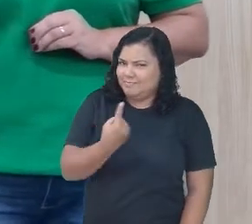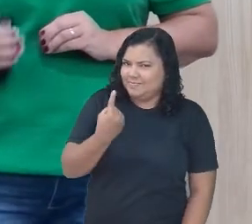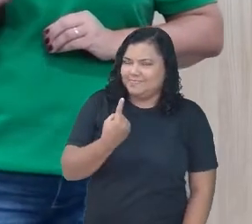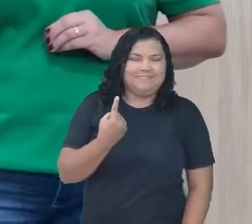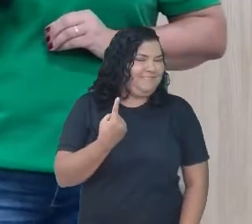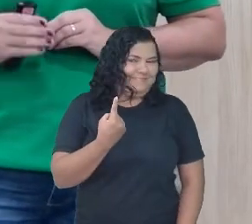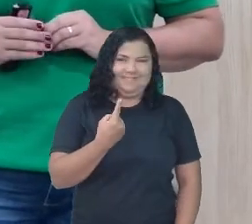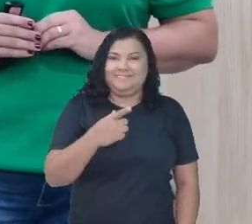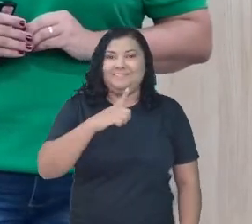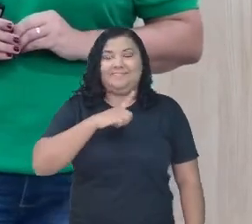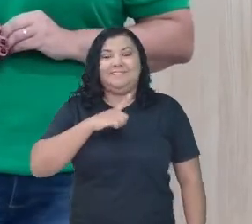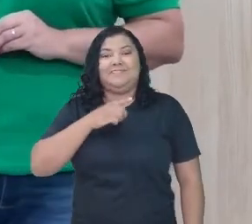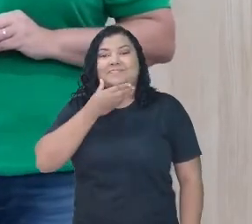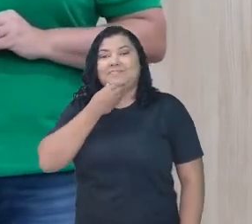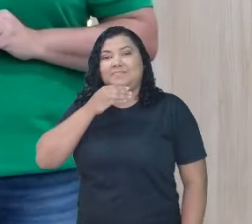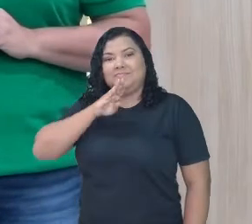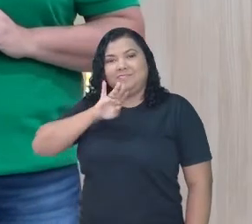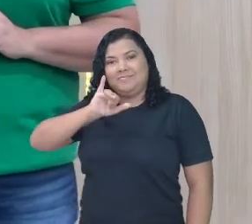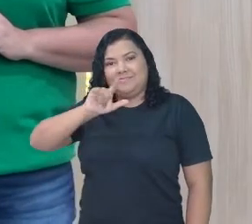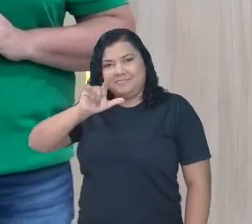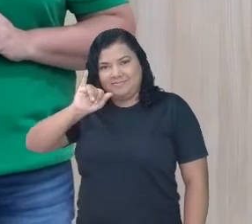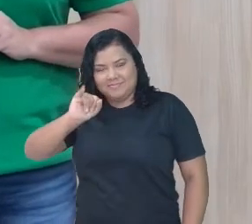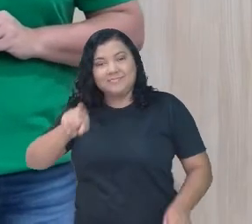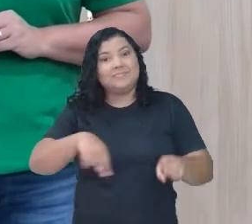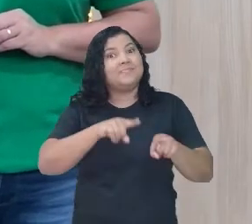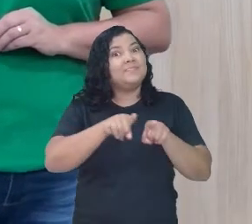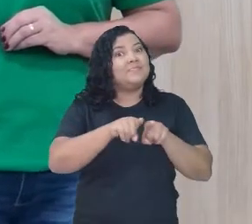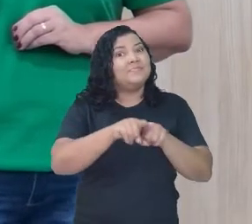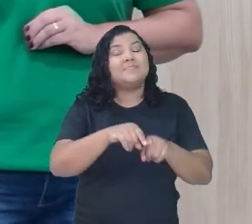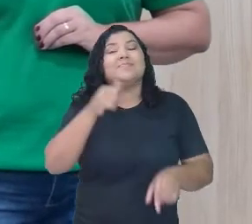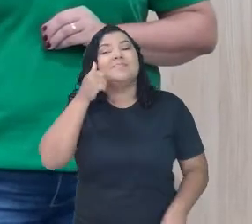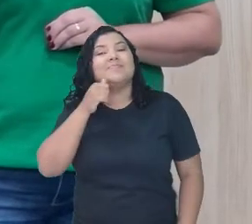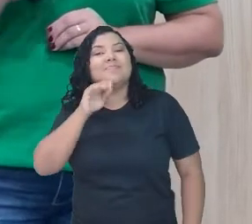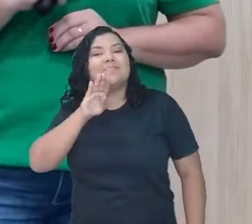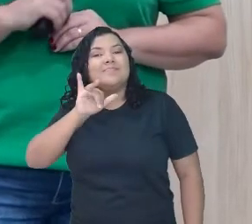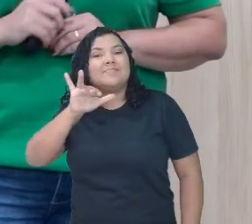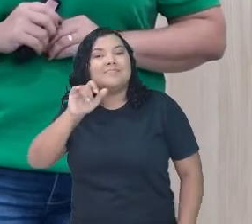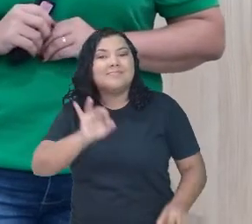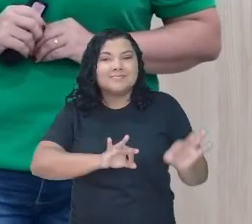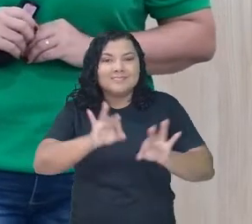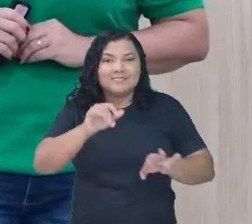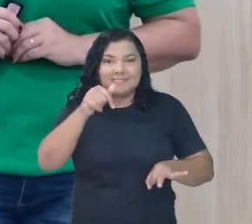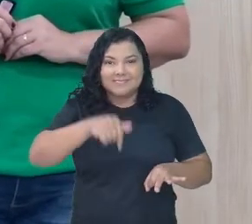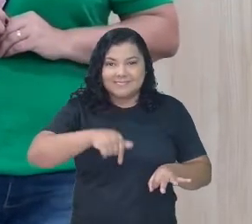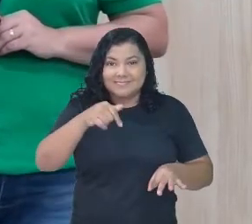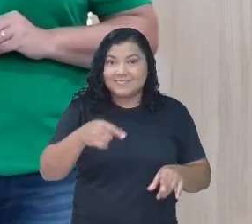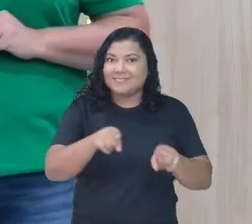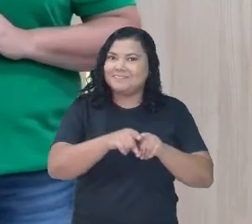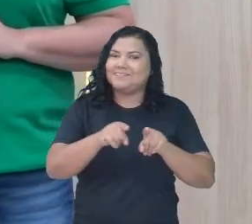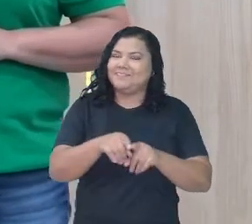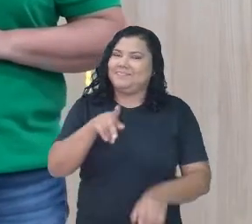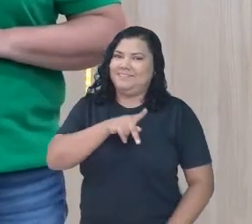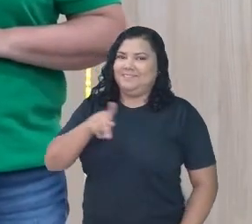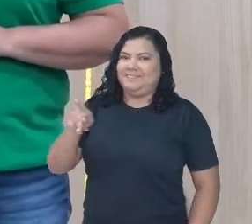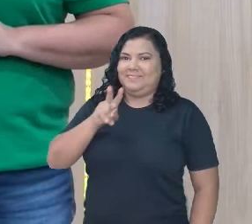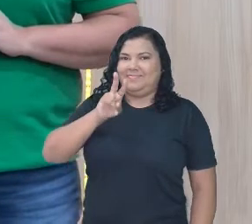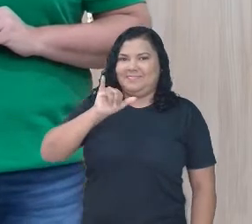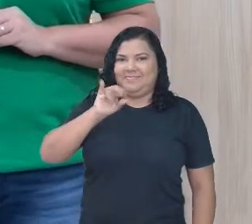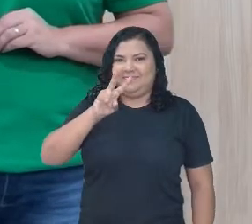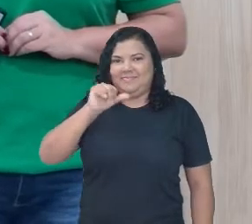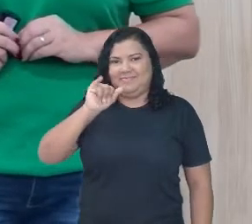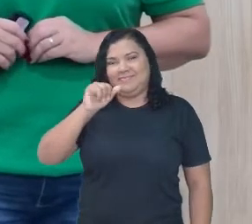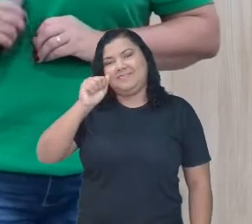tenho Billy, Bia e tenho também a professora Viviane aqui comigo, não é?